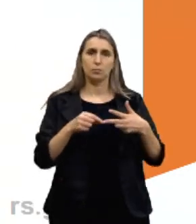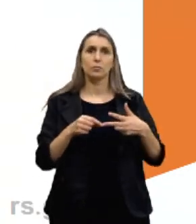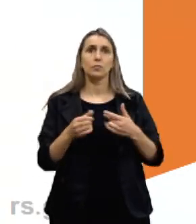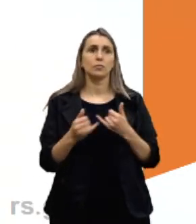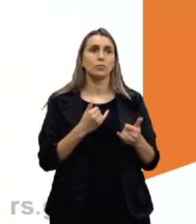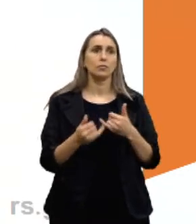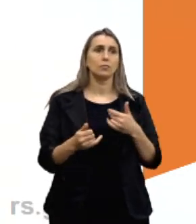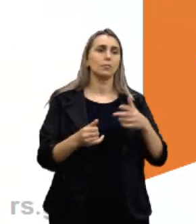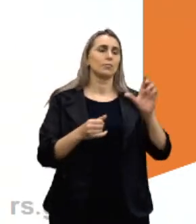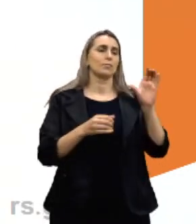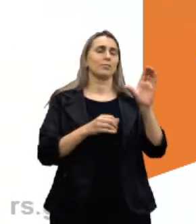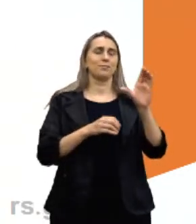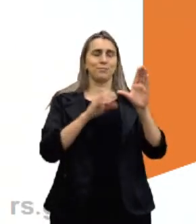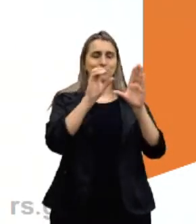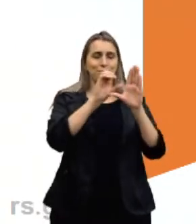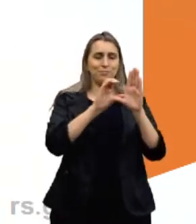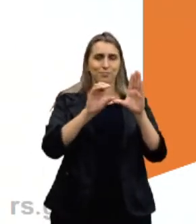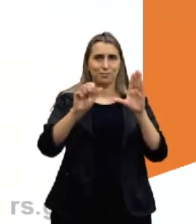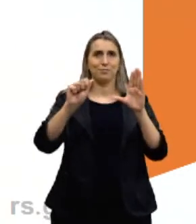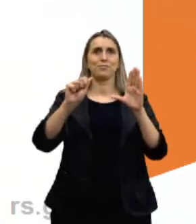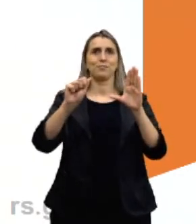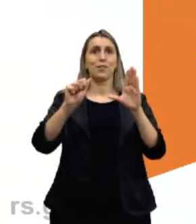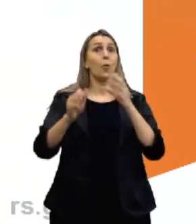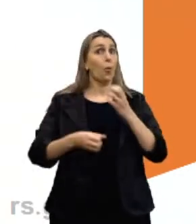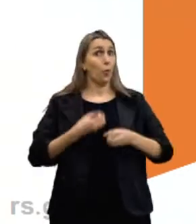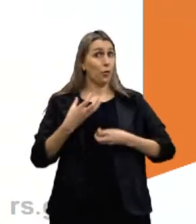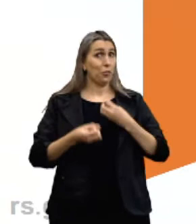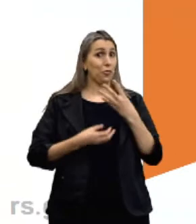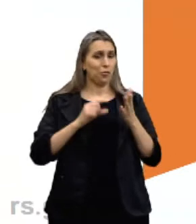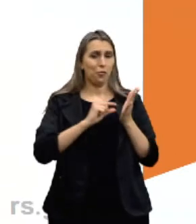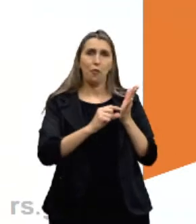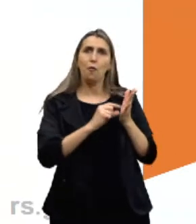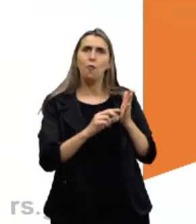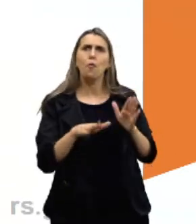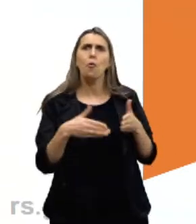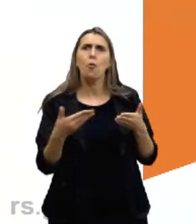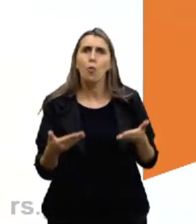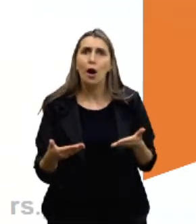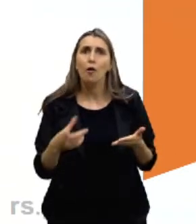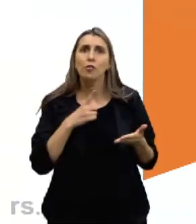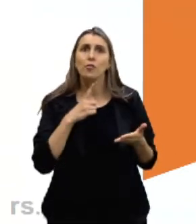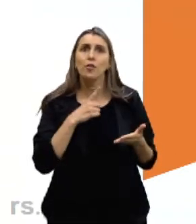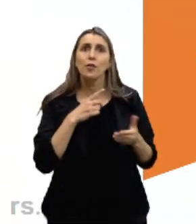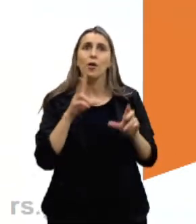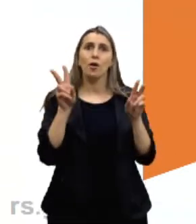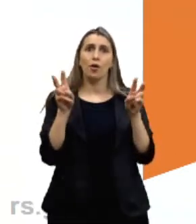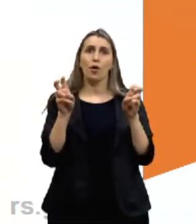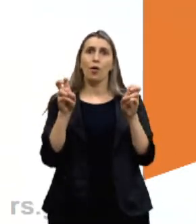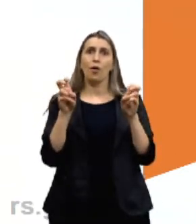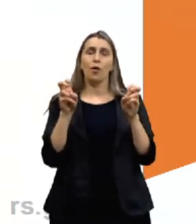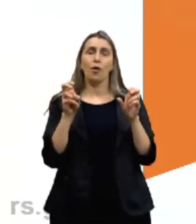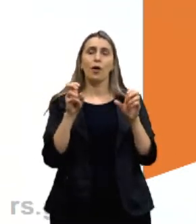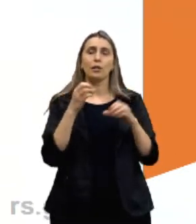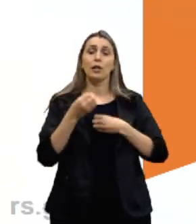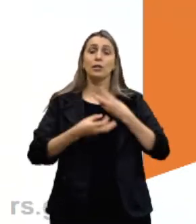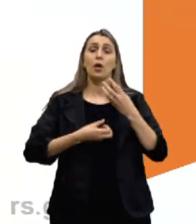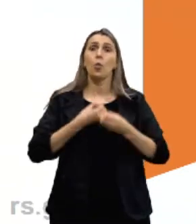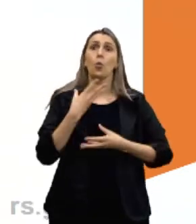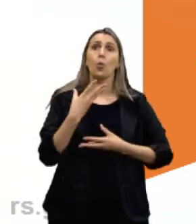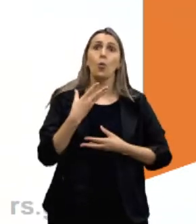Alves vamos supor que cai uma poesia do Castro Alves Tá qual que provavelmente vai ser o tema dessa poesia